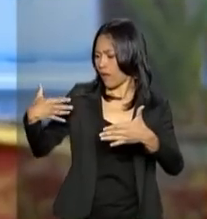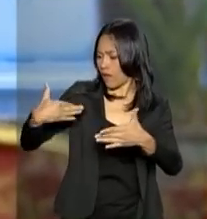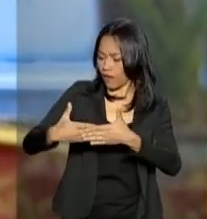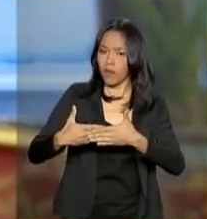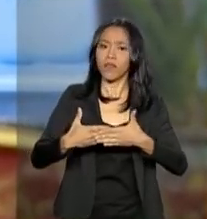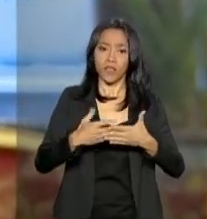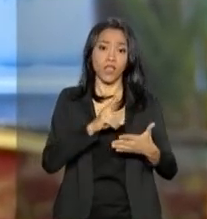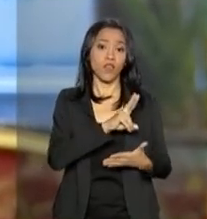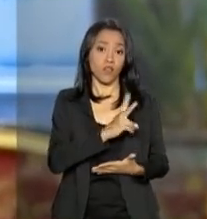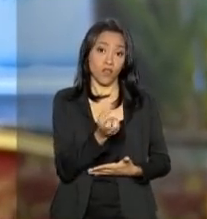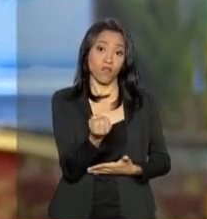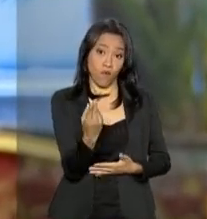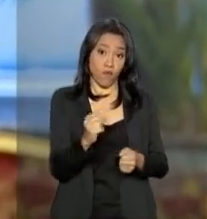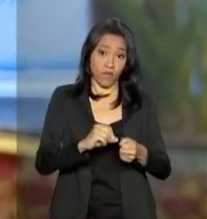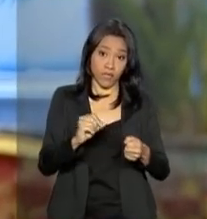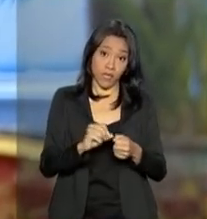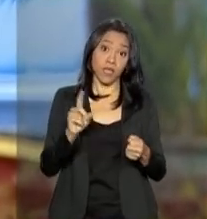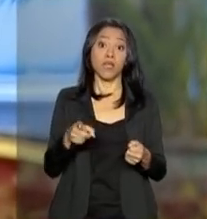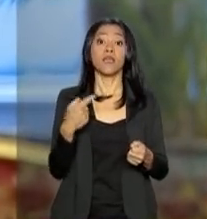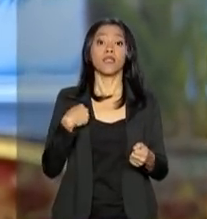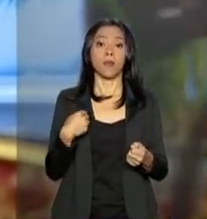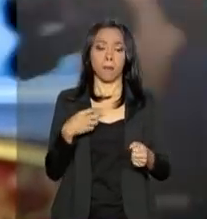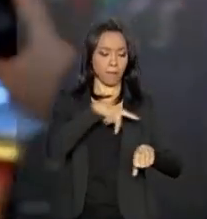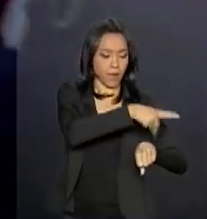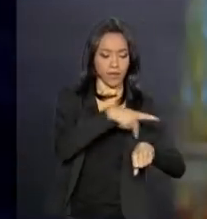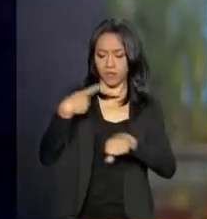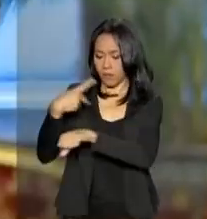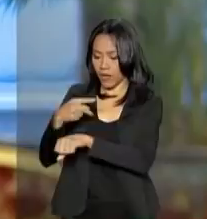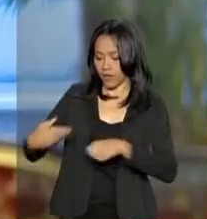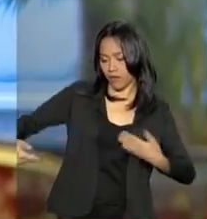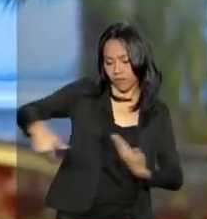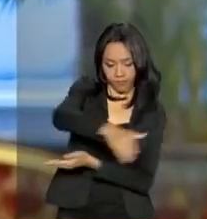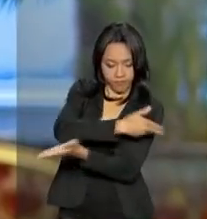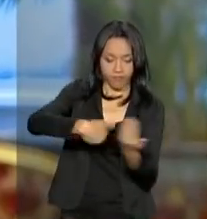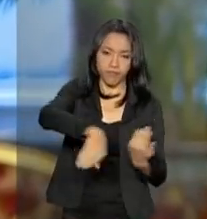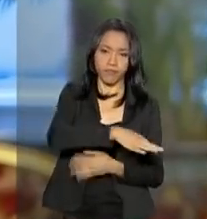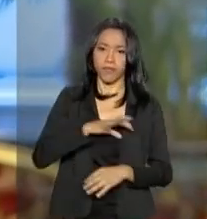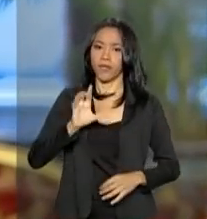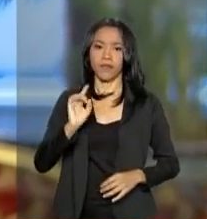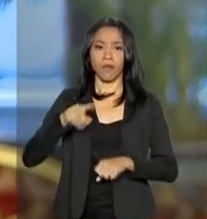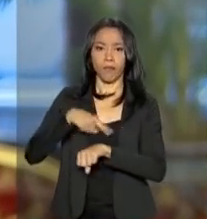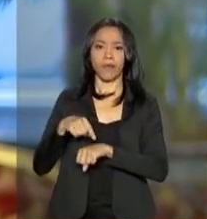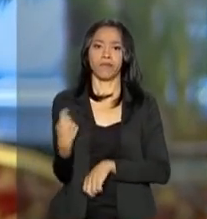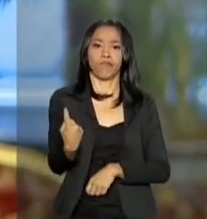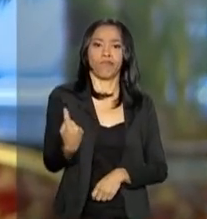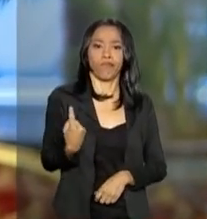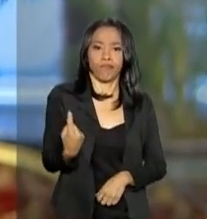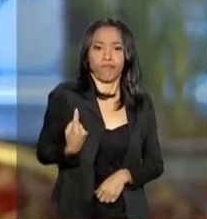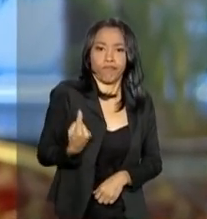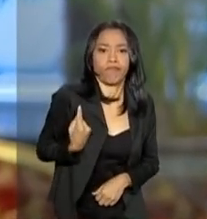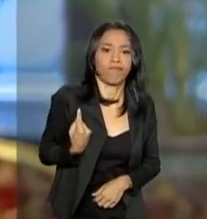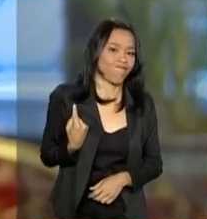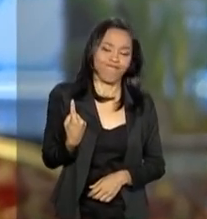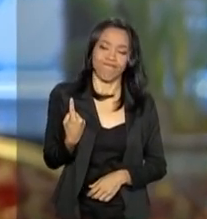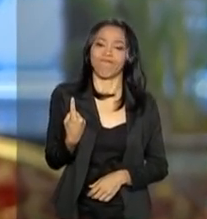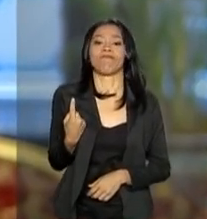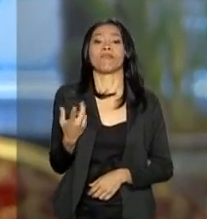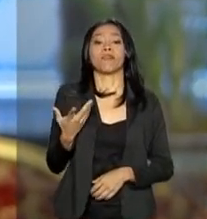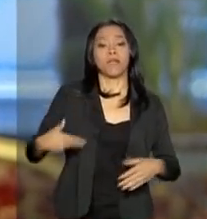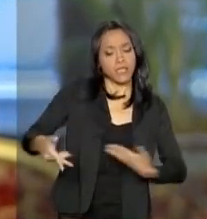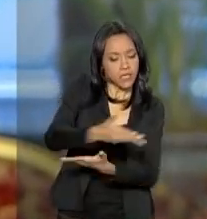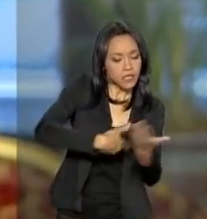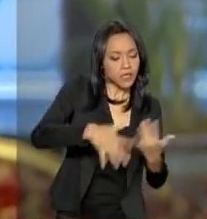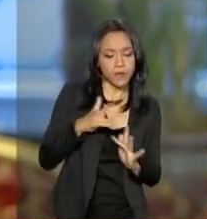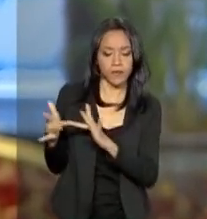reunião o multilateralismo e não o isolacionismo e eu percebo que a maioria dos países tem